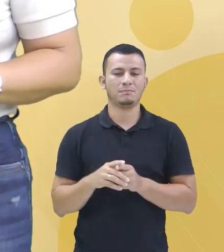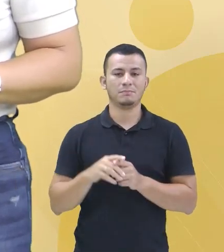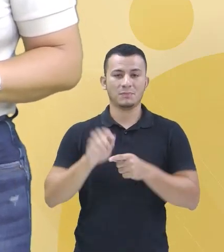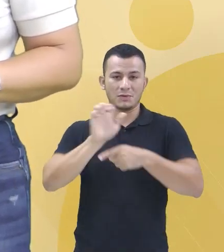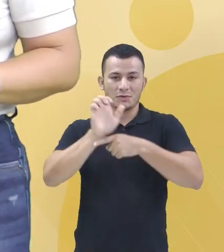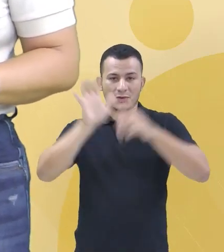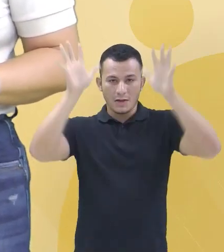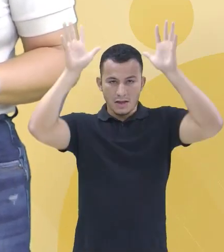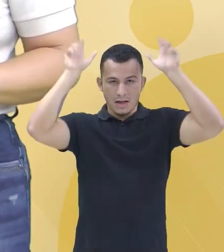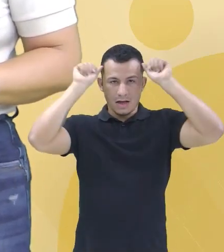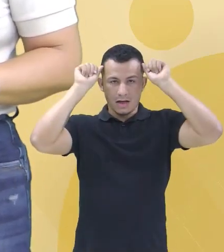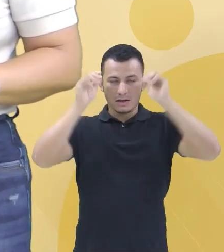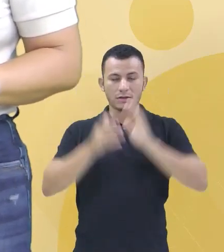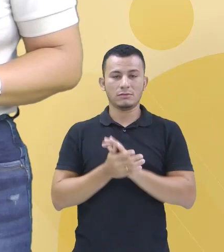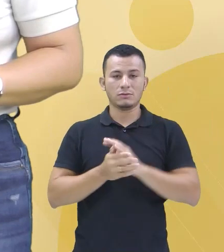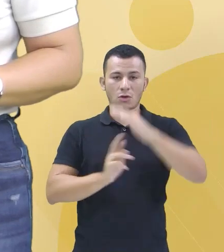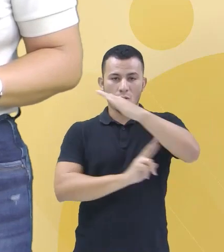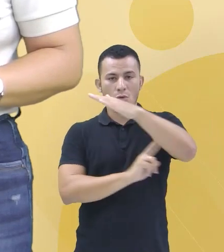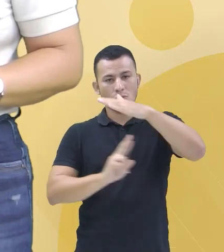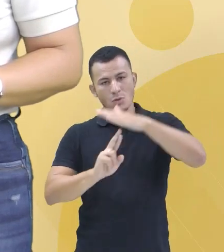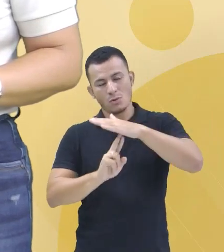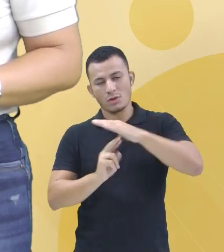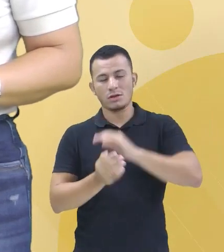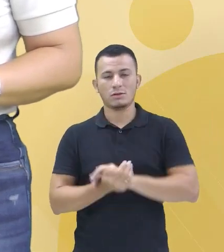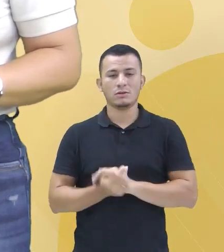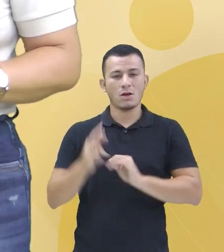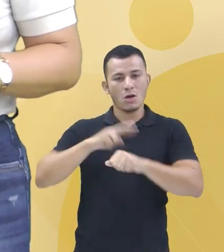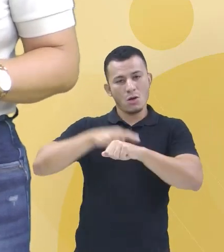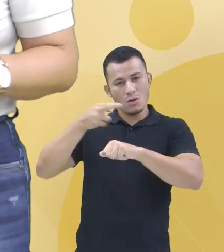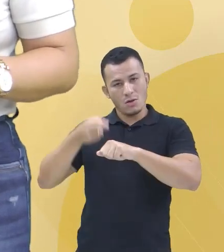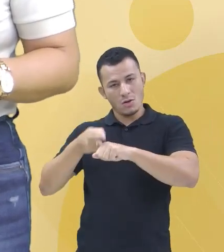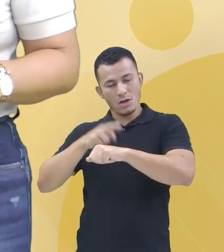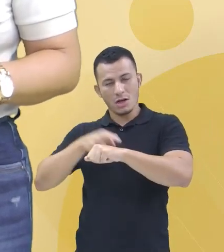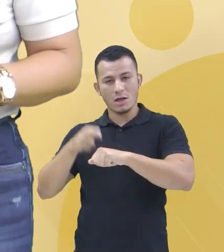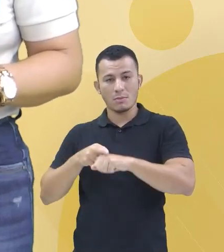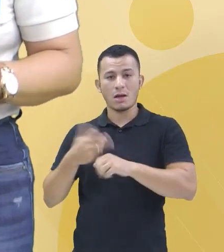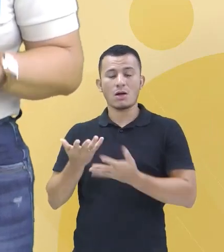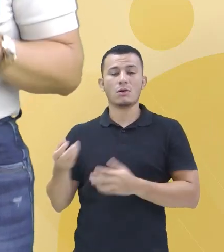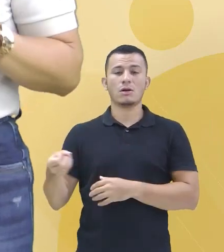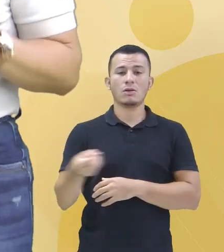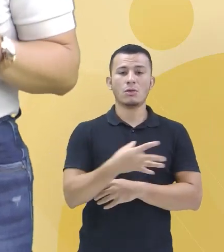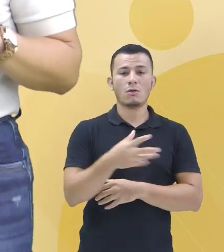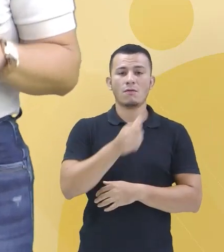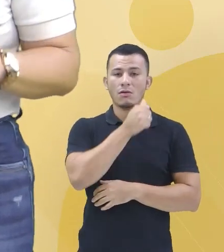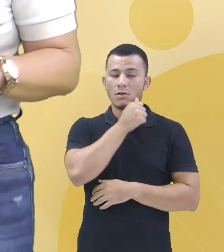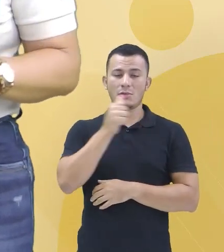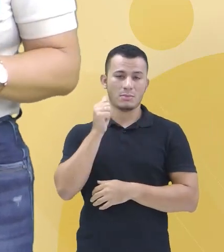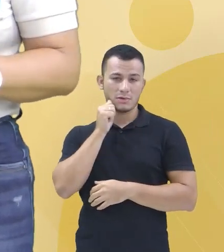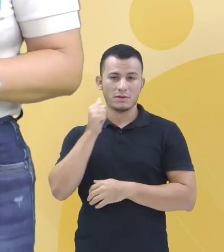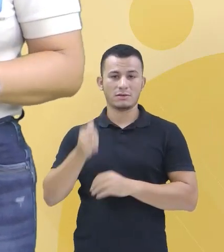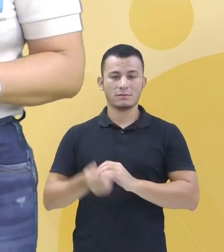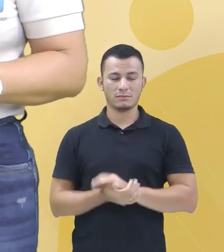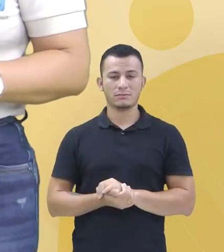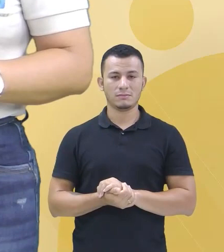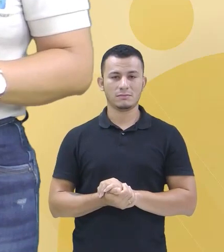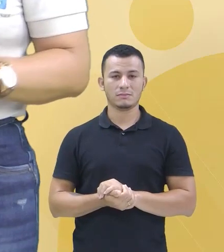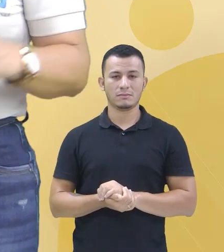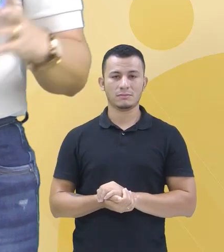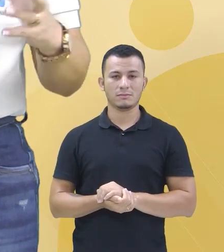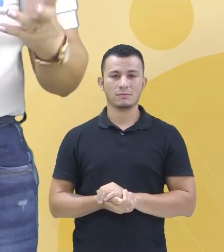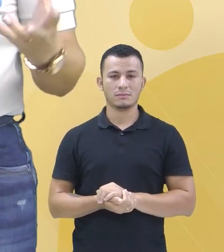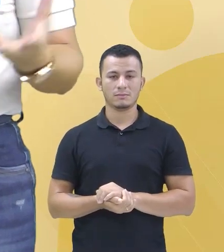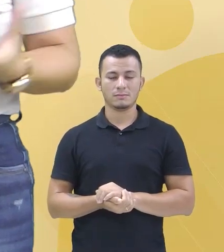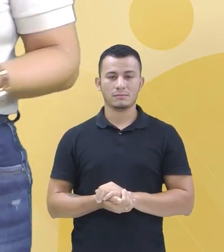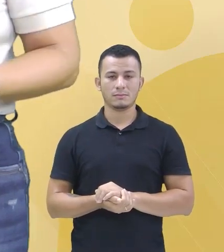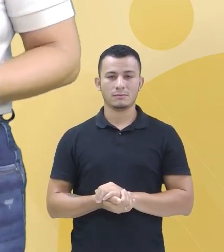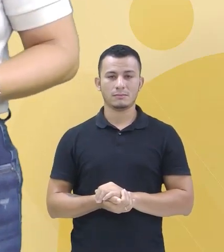Acre, Rondônia, Roraima e o mais recente, o Amapá. Aí